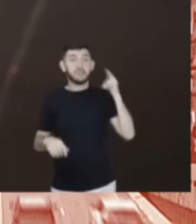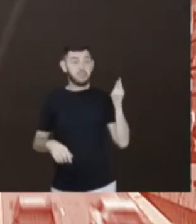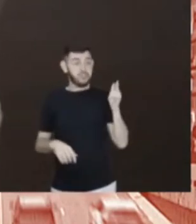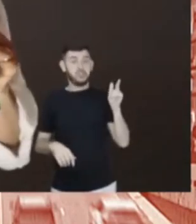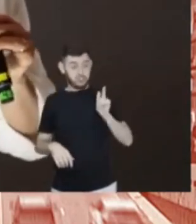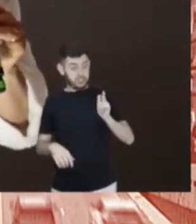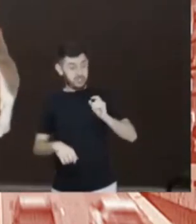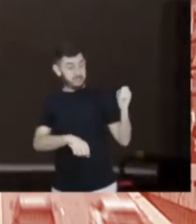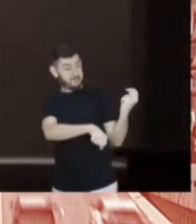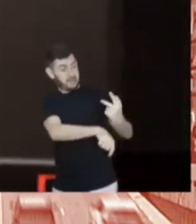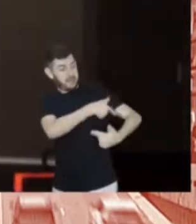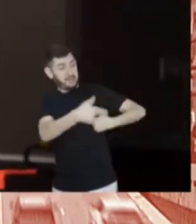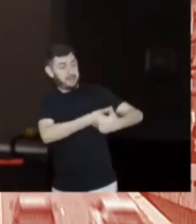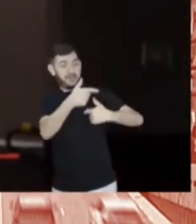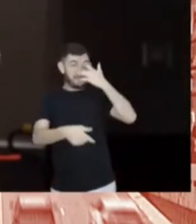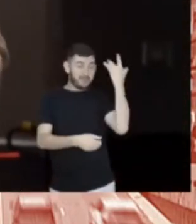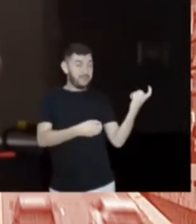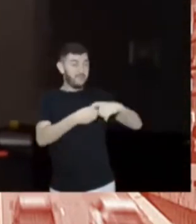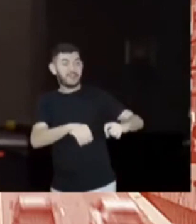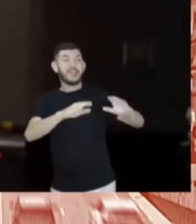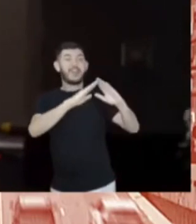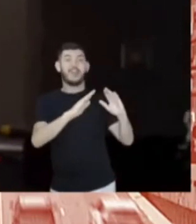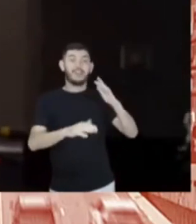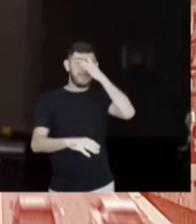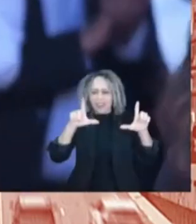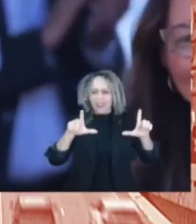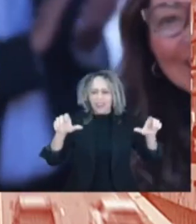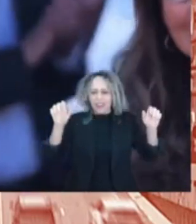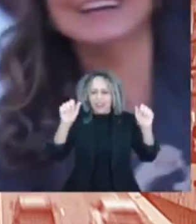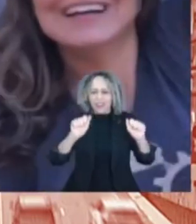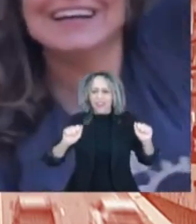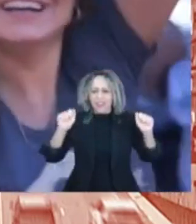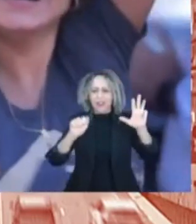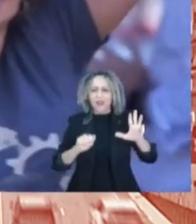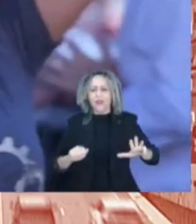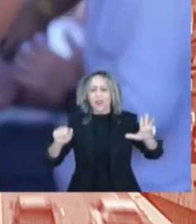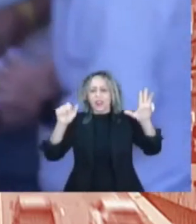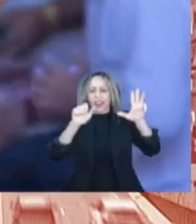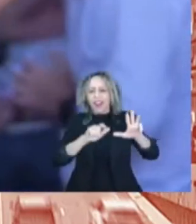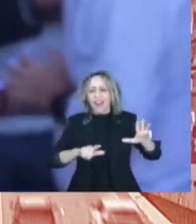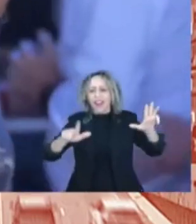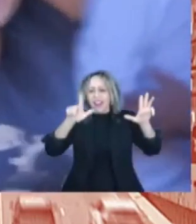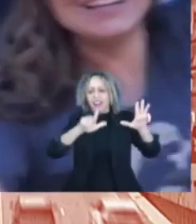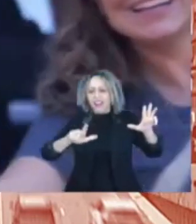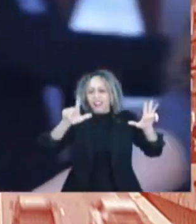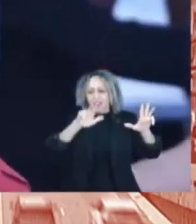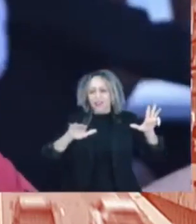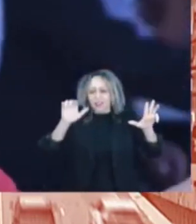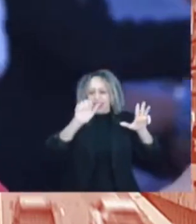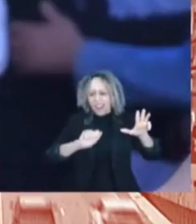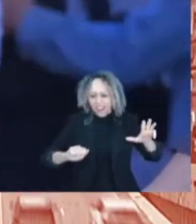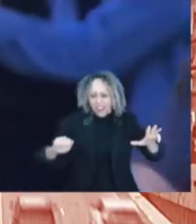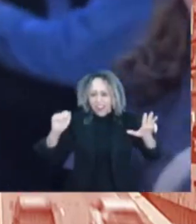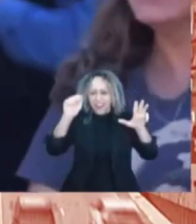esperança. Nós estamos chegando na primavera, as flores estão vindo aí. Nós temos que levar a mensagem da esperança, a mensagem